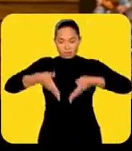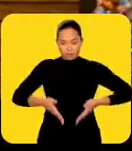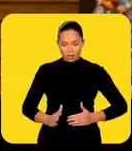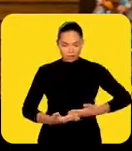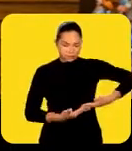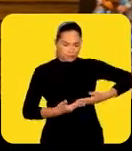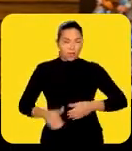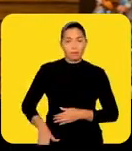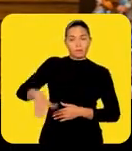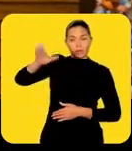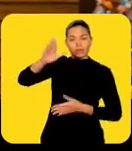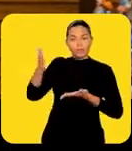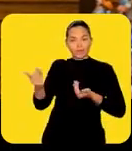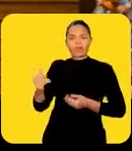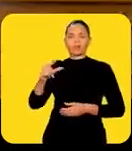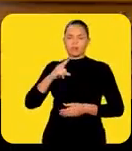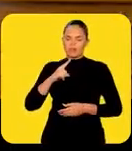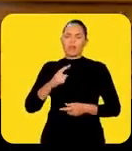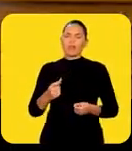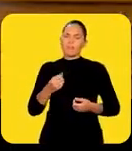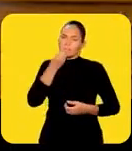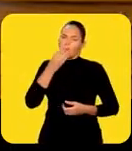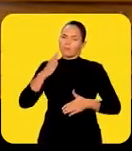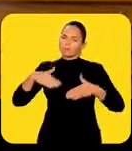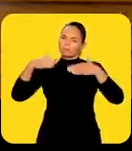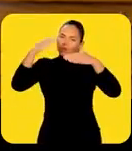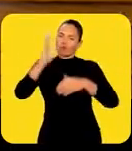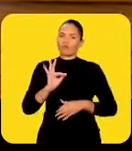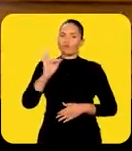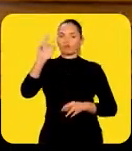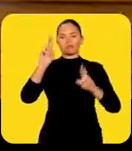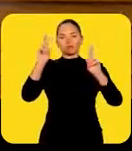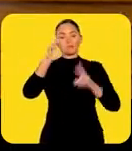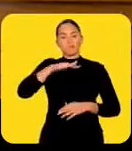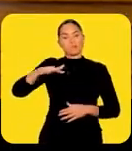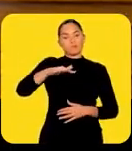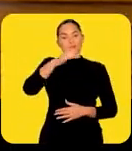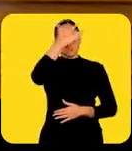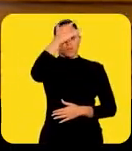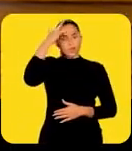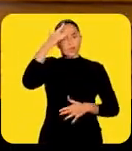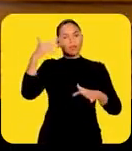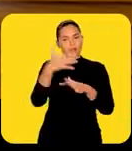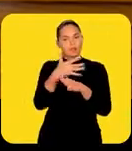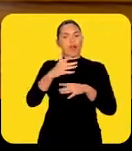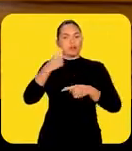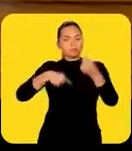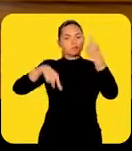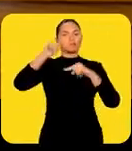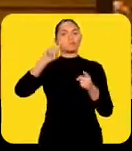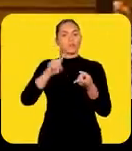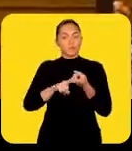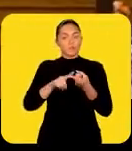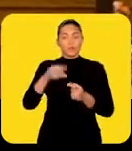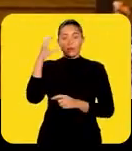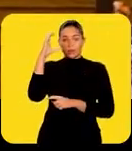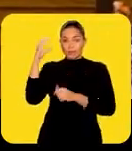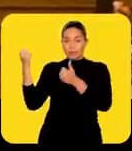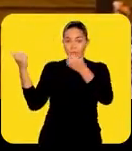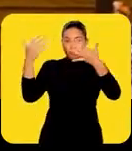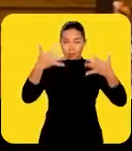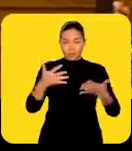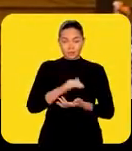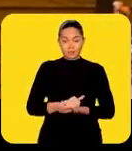crianças, desde o berço até a adolescência, traz resultados incríveis para o futuro das pessoas e da nossa cidade. E a